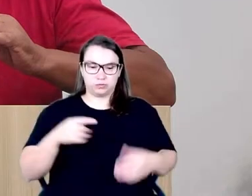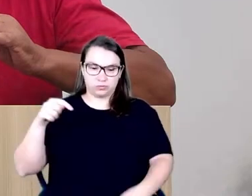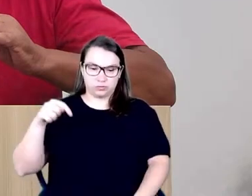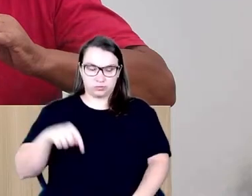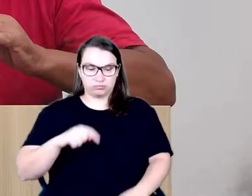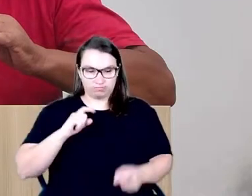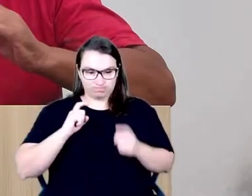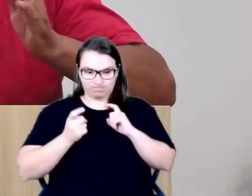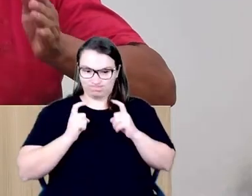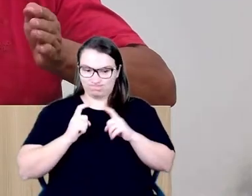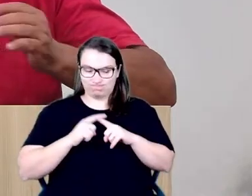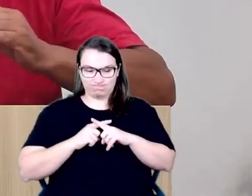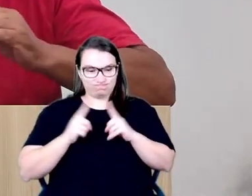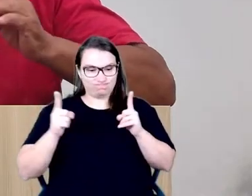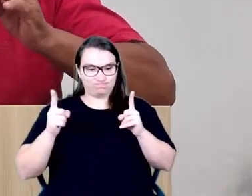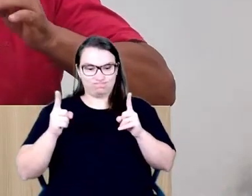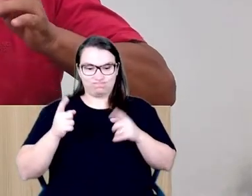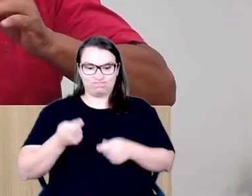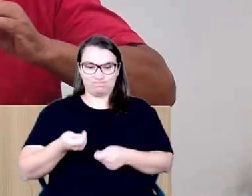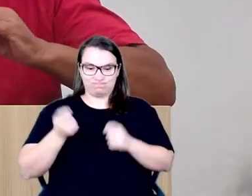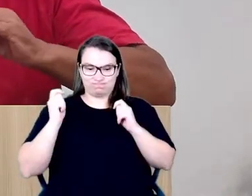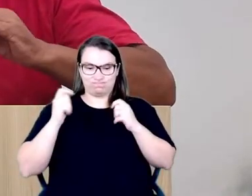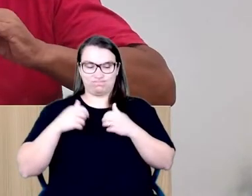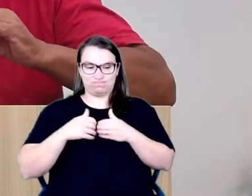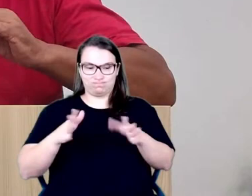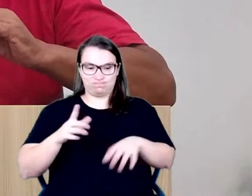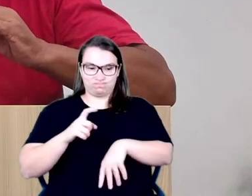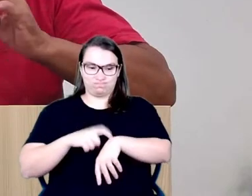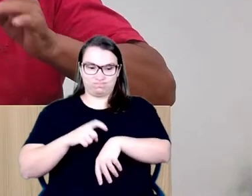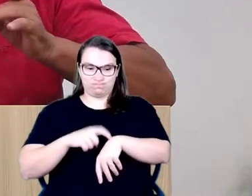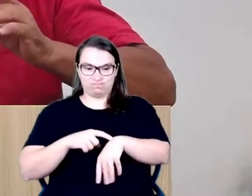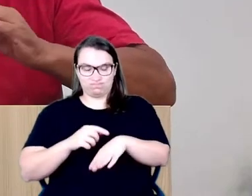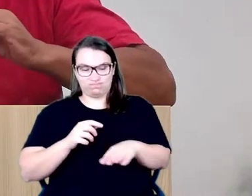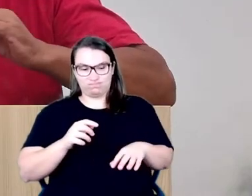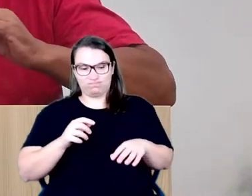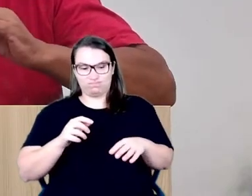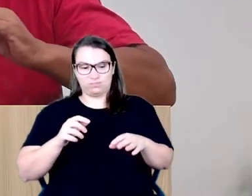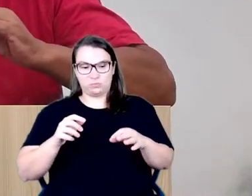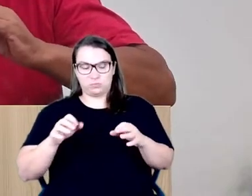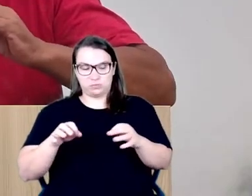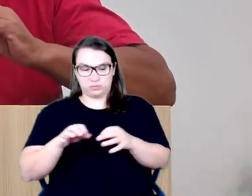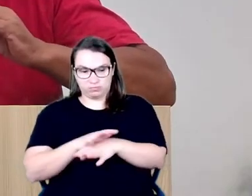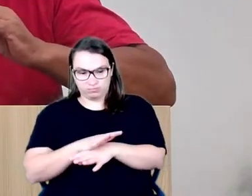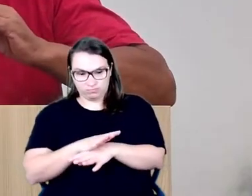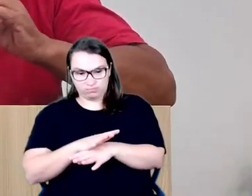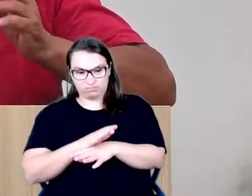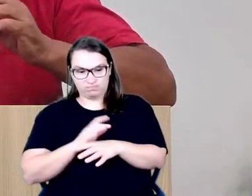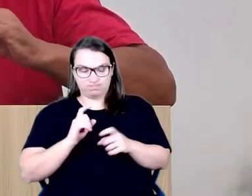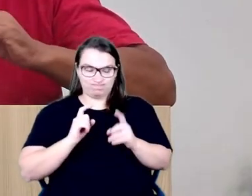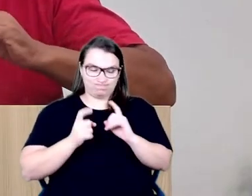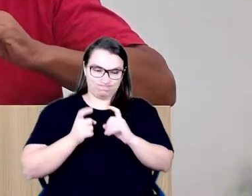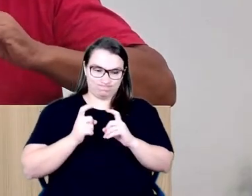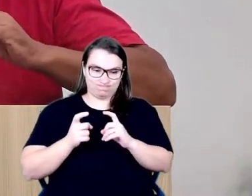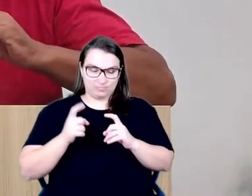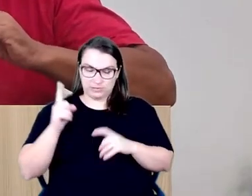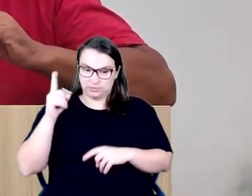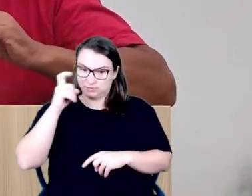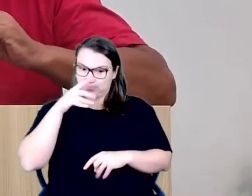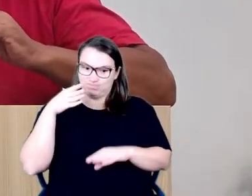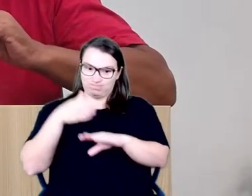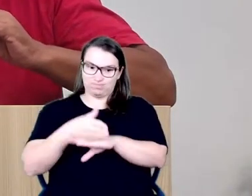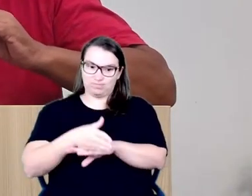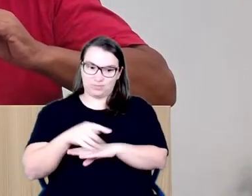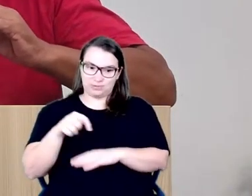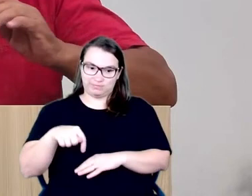reunião mas devido que a pesca abriu e o horário determinado que termina a sessão fica difícil para que eles